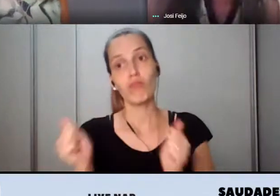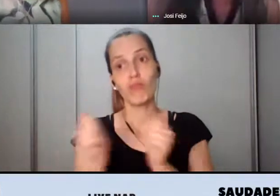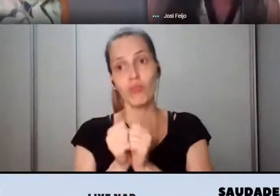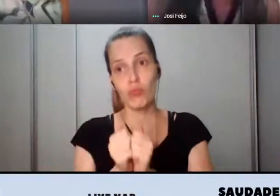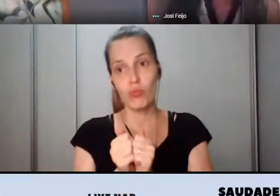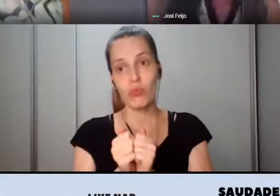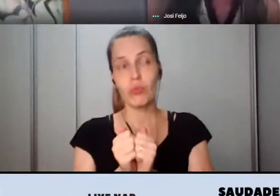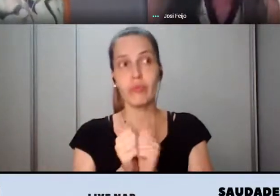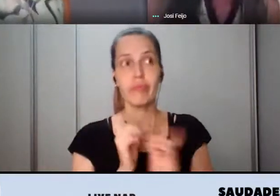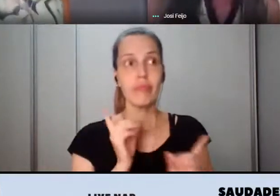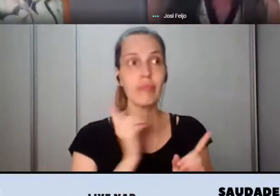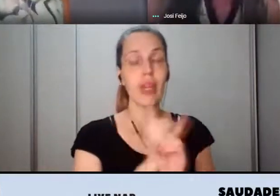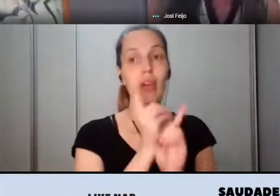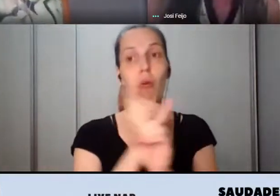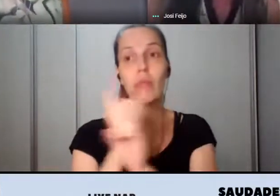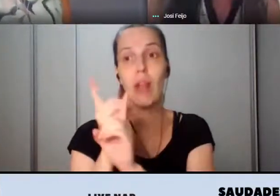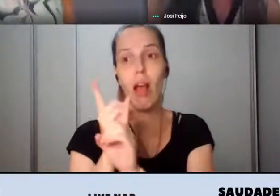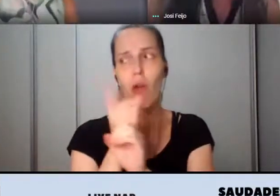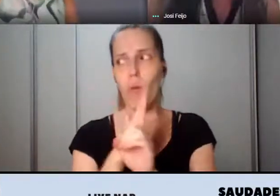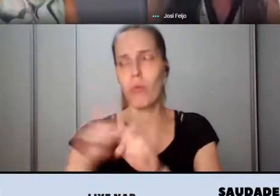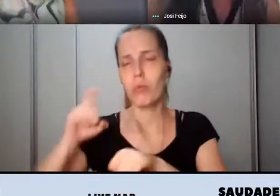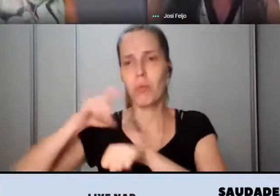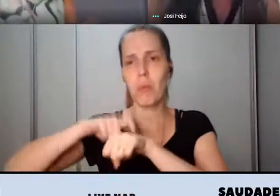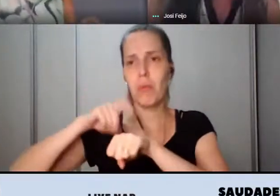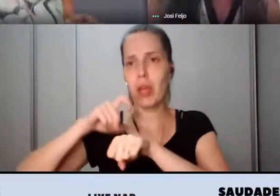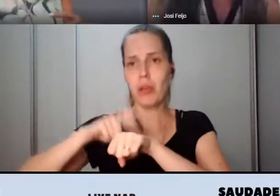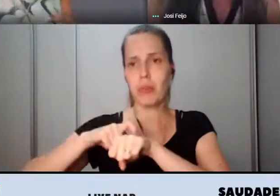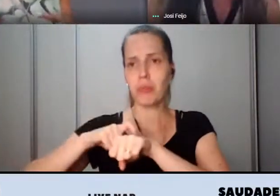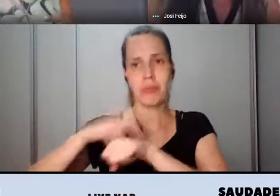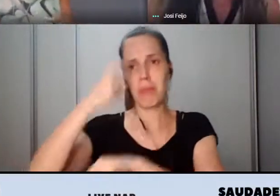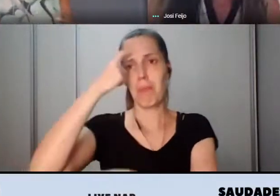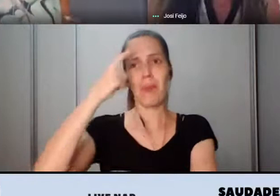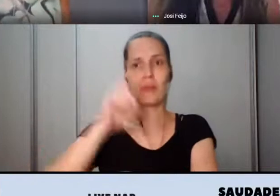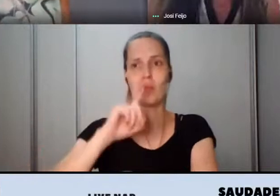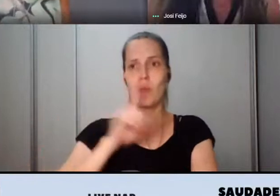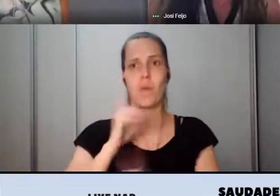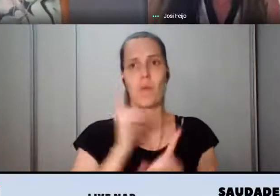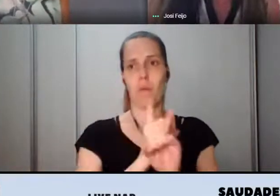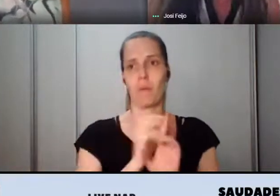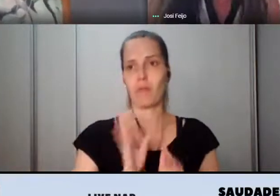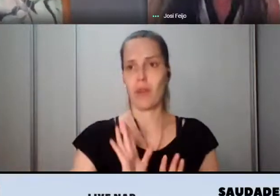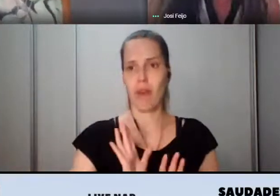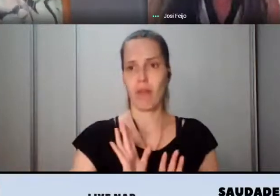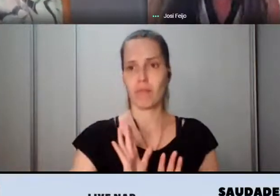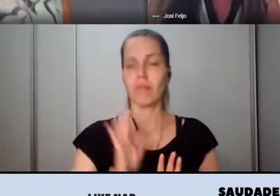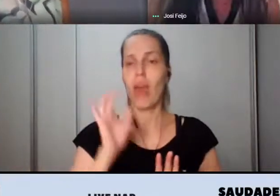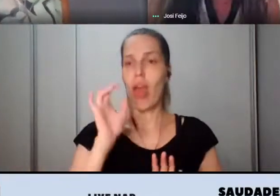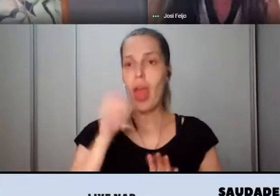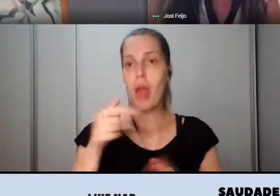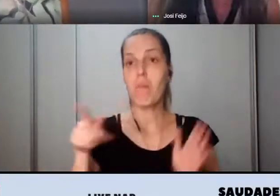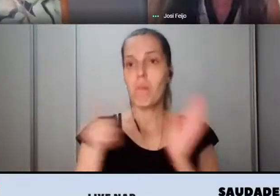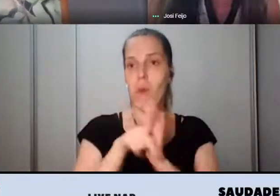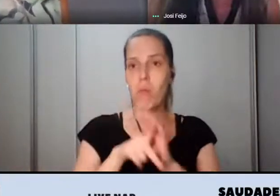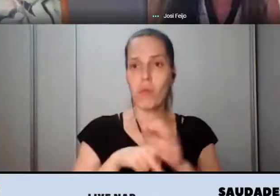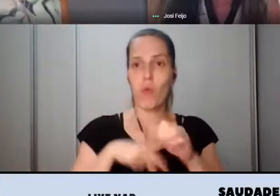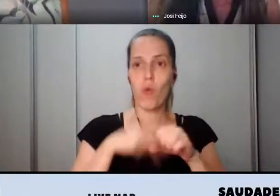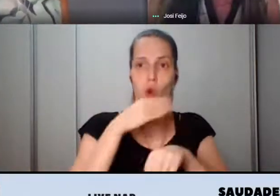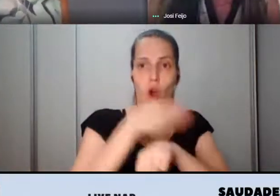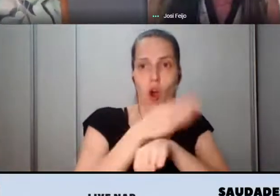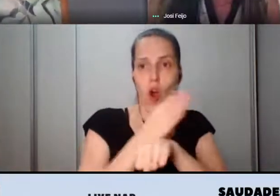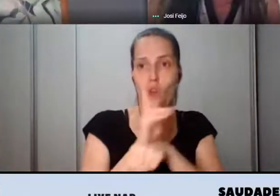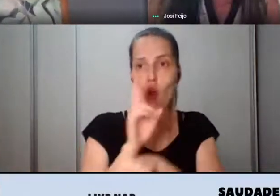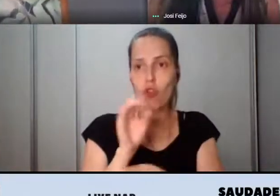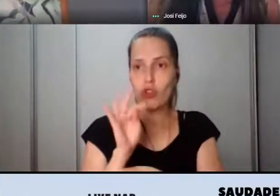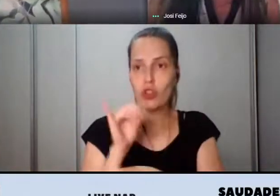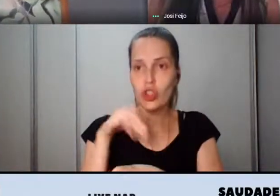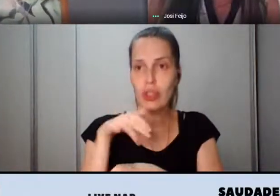tão possível, que é essa rotina com um pouco mais de tempo. Sei que agora é final de semestre, eu